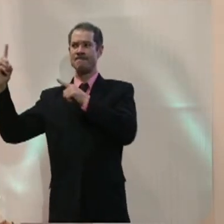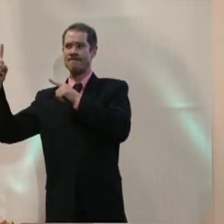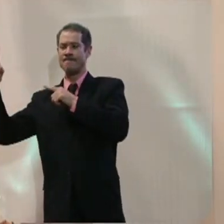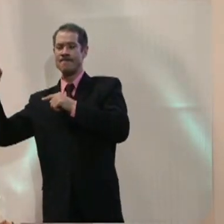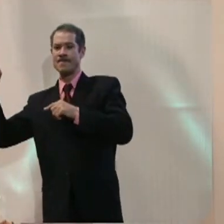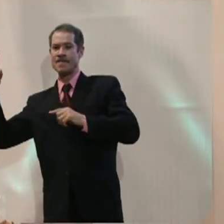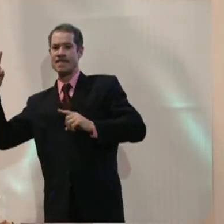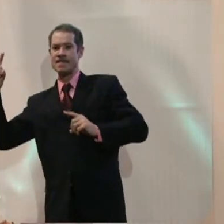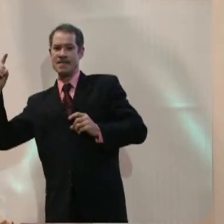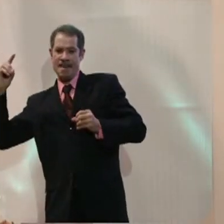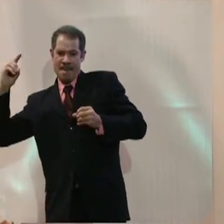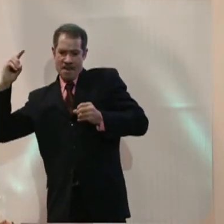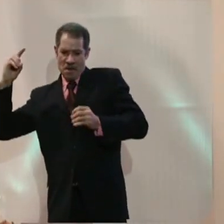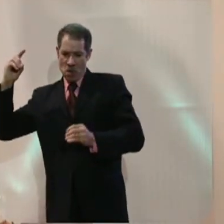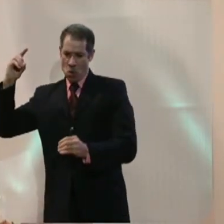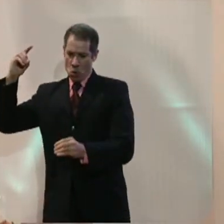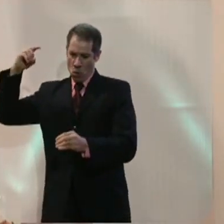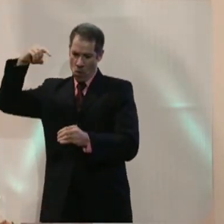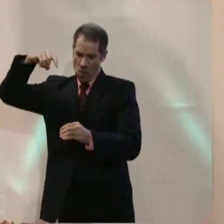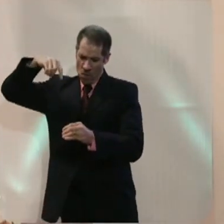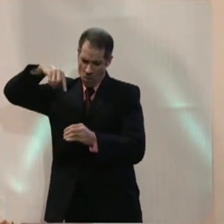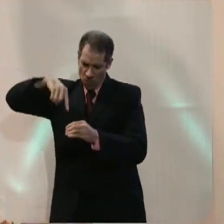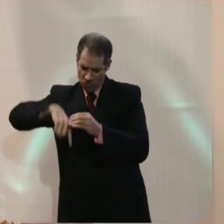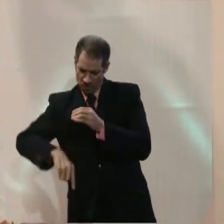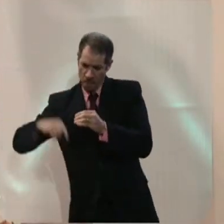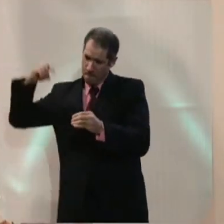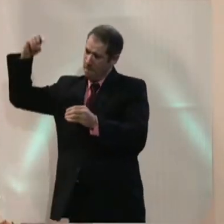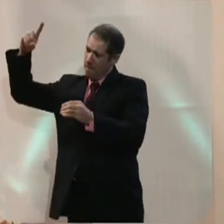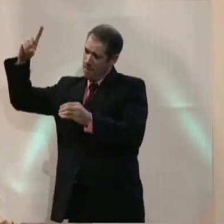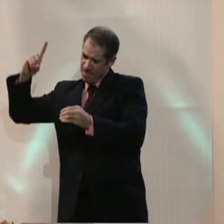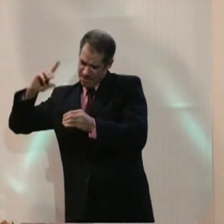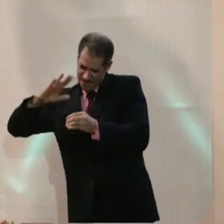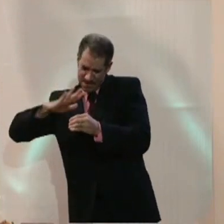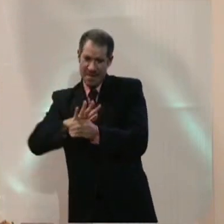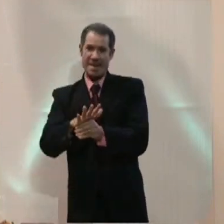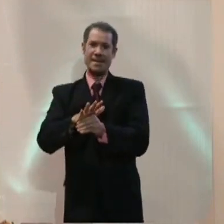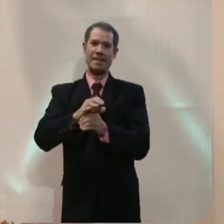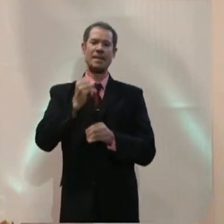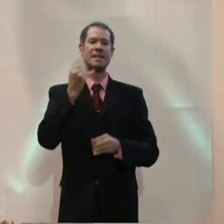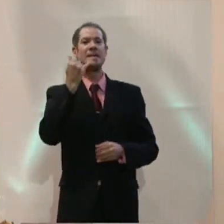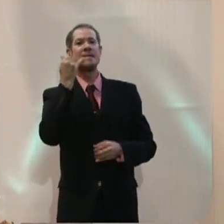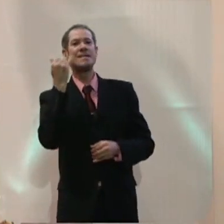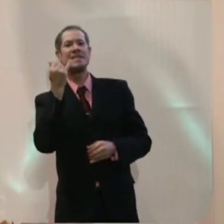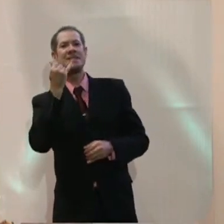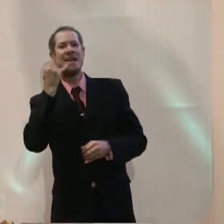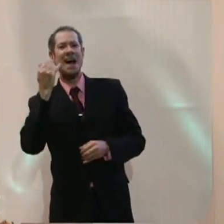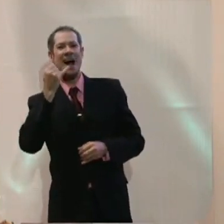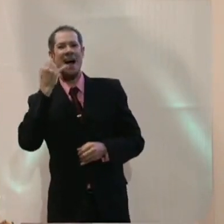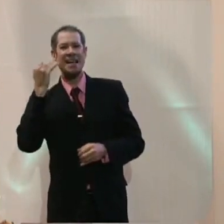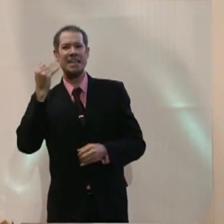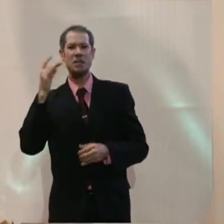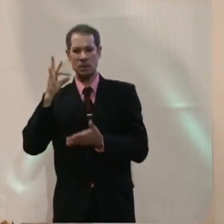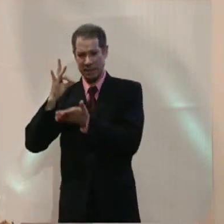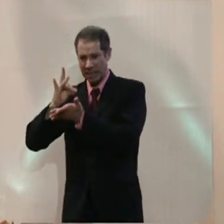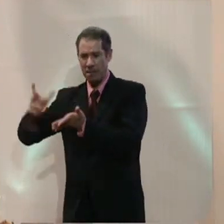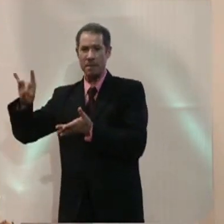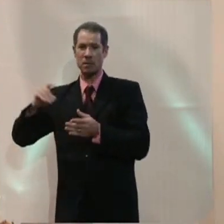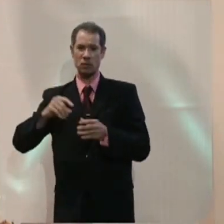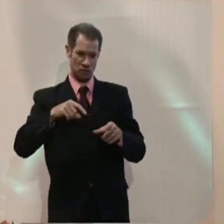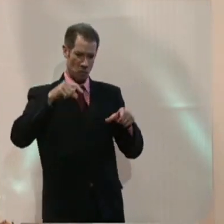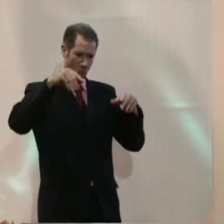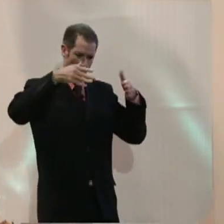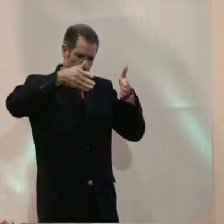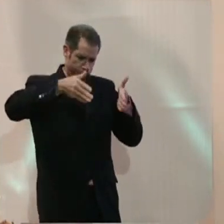o poço, como os inimigos de Isaac entulharam o poço que o